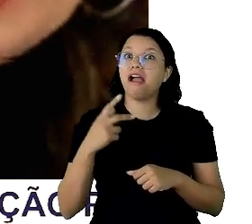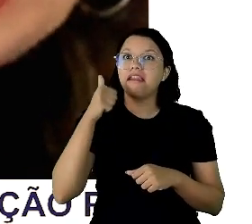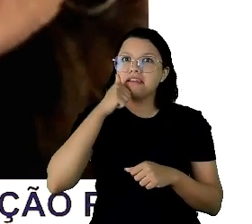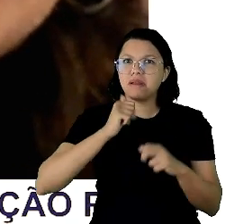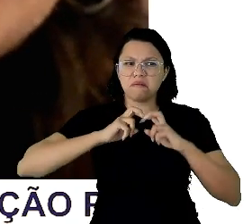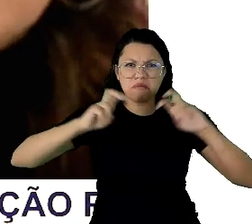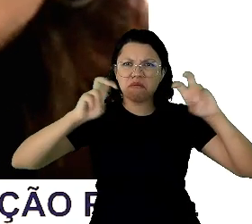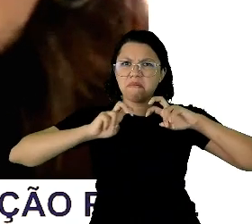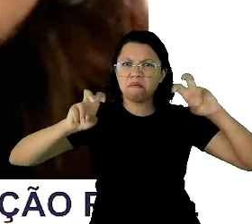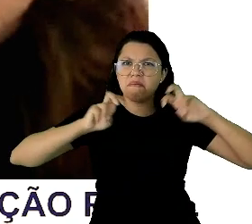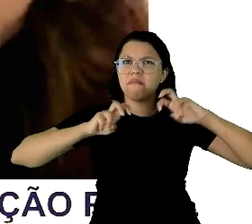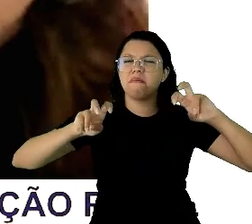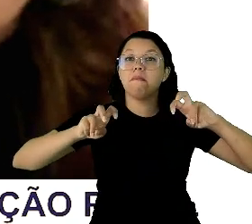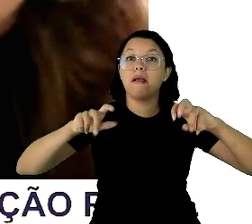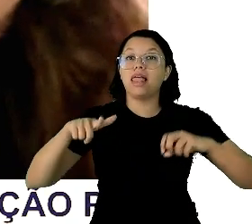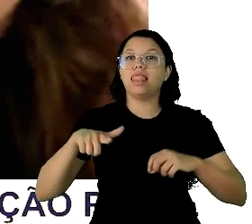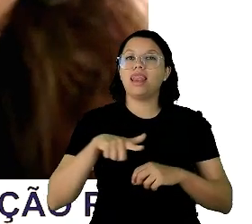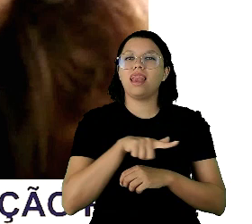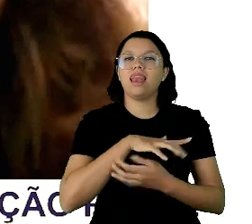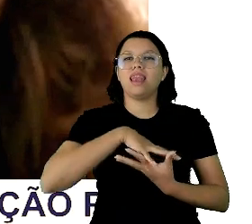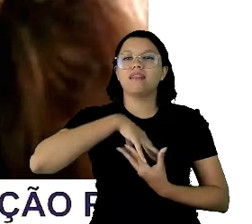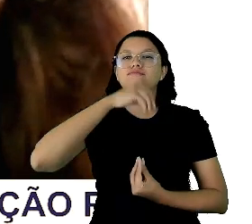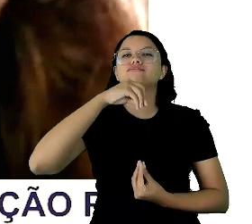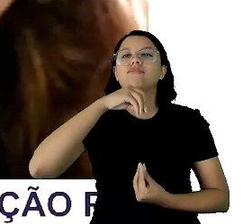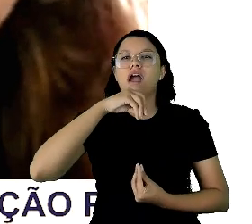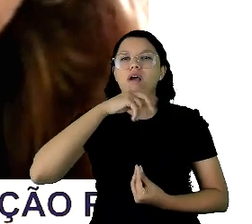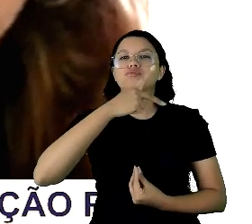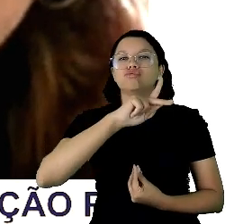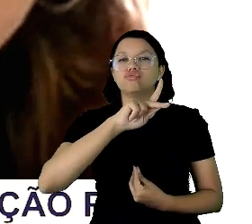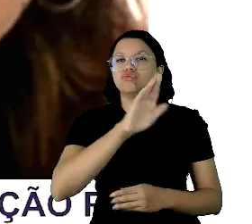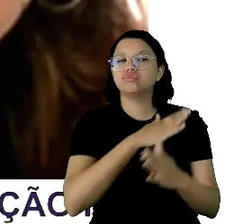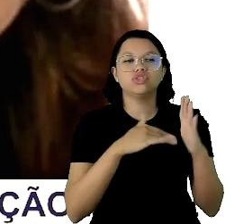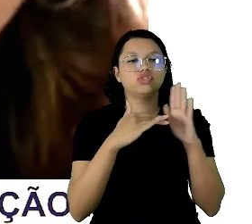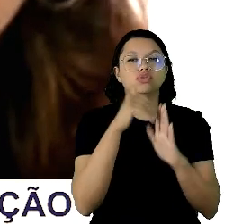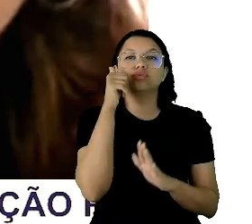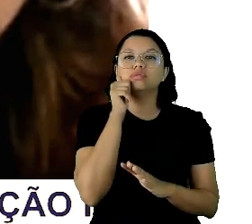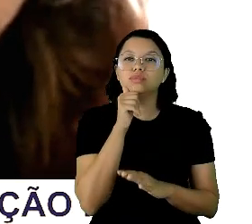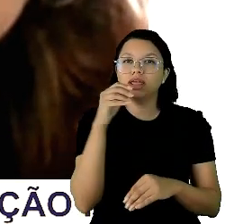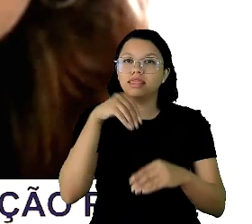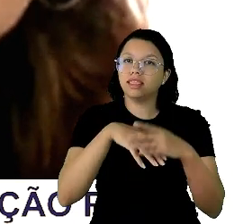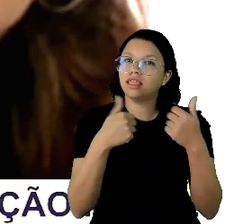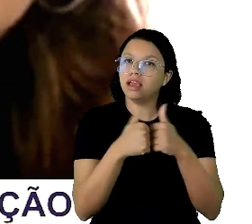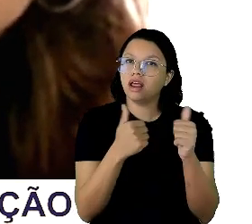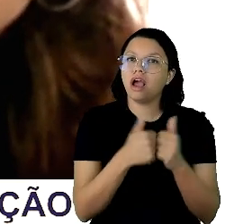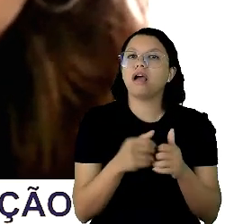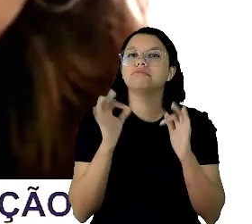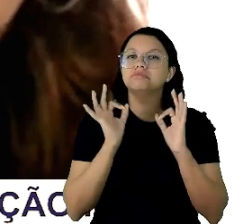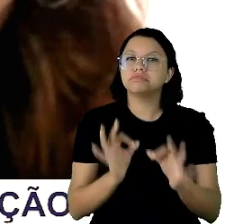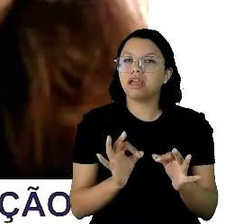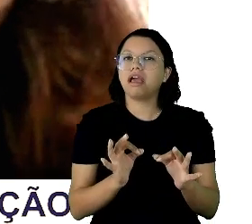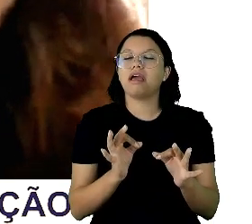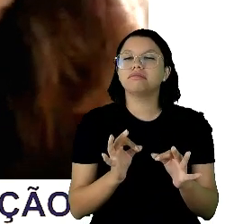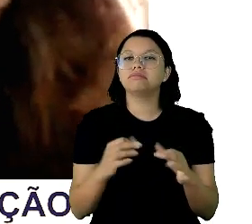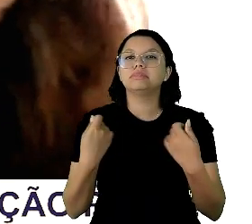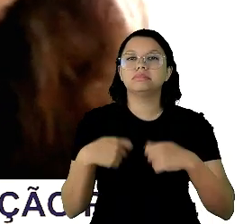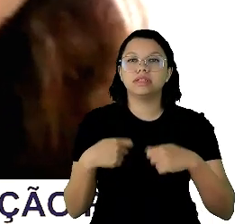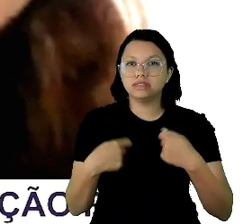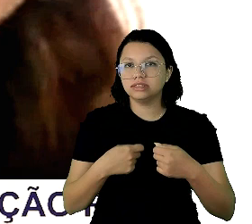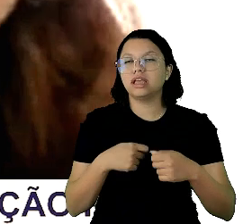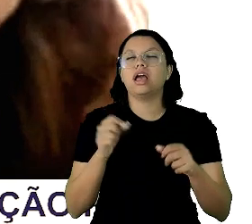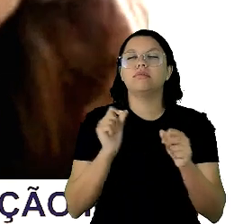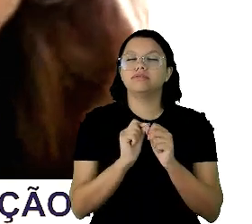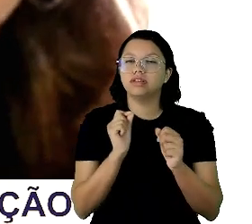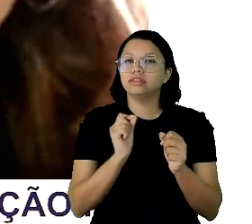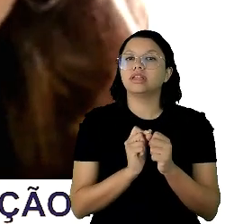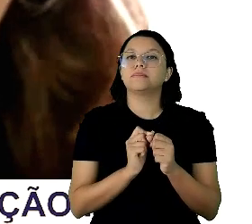alma, tua e de todas as mulheres do ônibus. Muito Exato, bom. nós temos que agir mesmo em nome de todos.